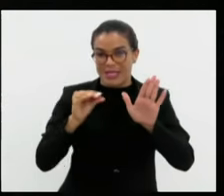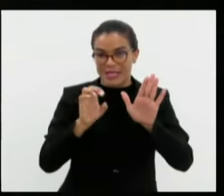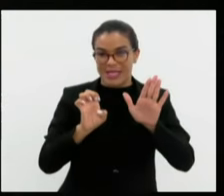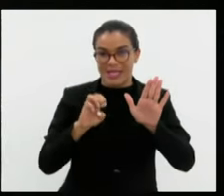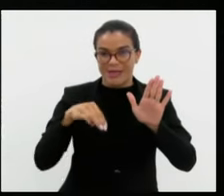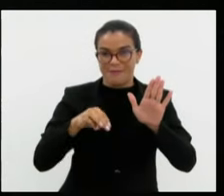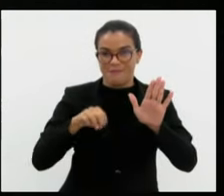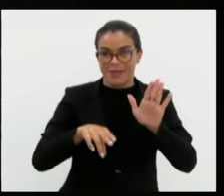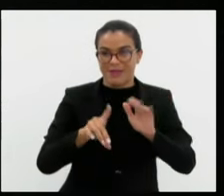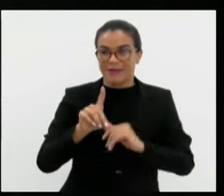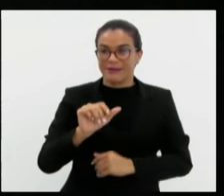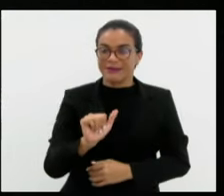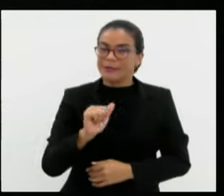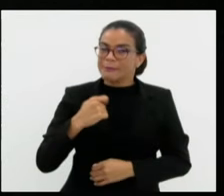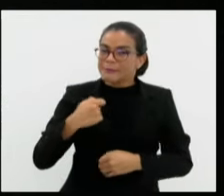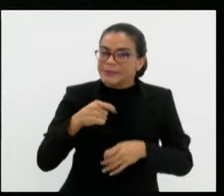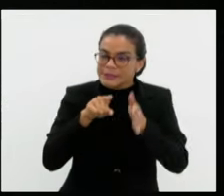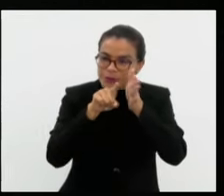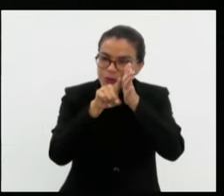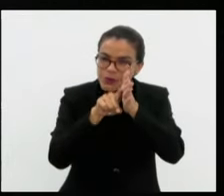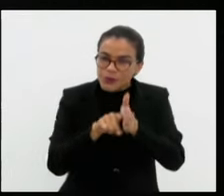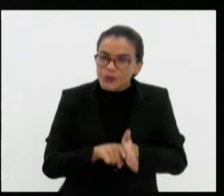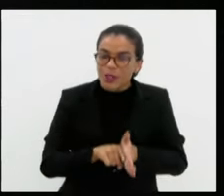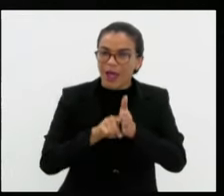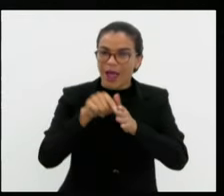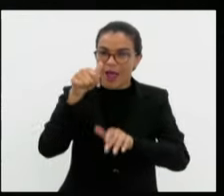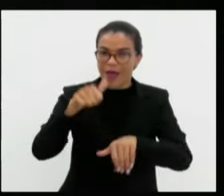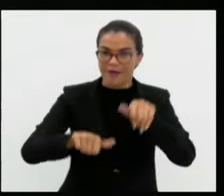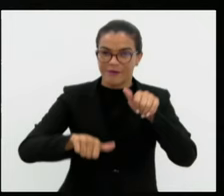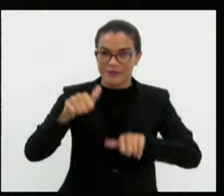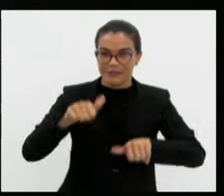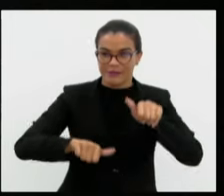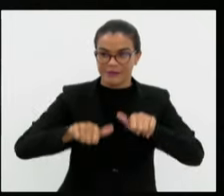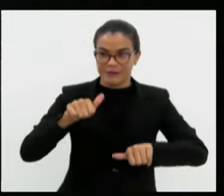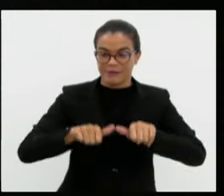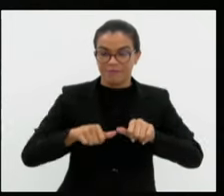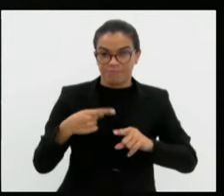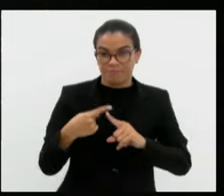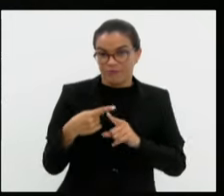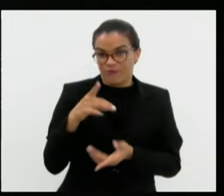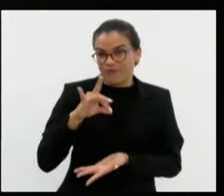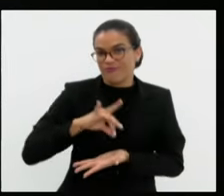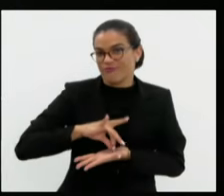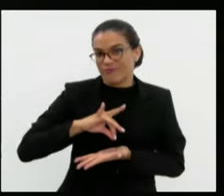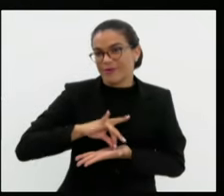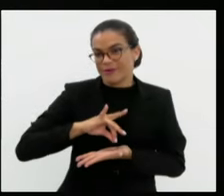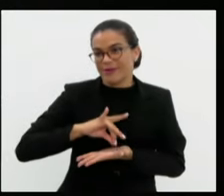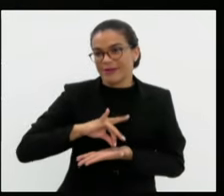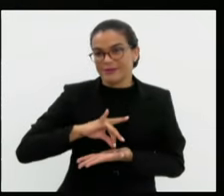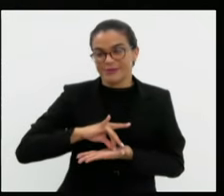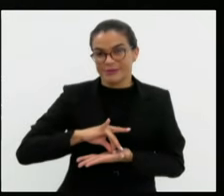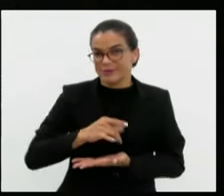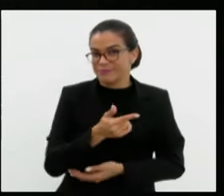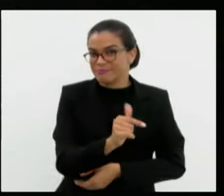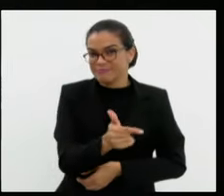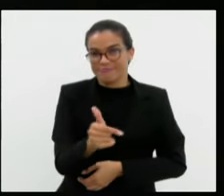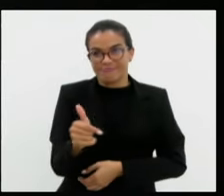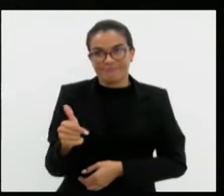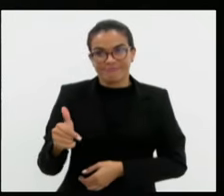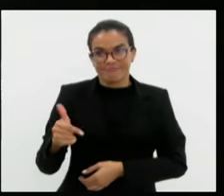ele cabe uma análise, ele cabe uma avaliação? Porque é verdade que não